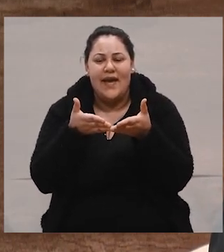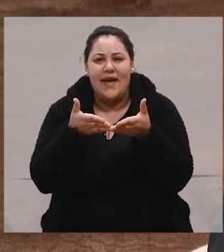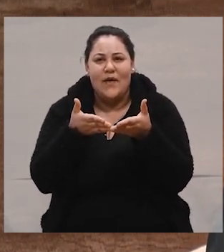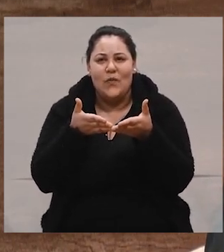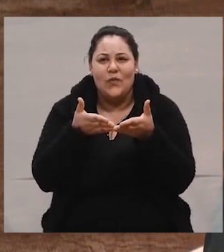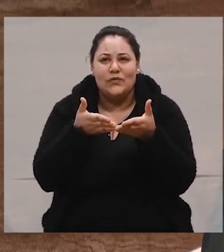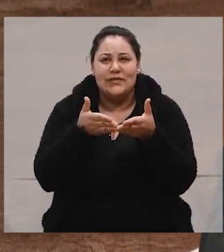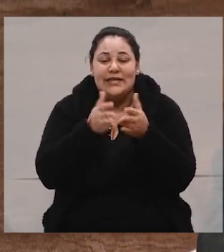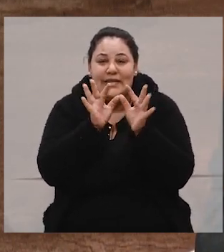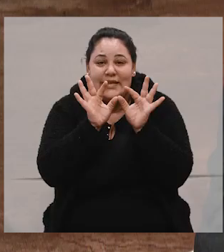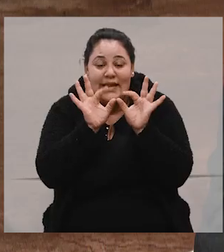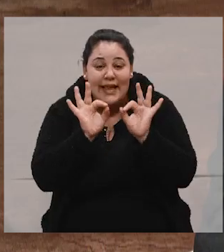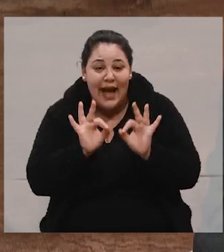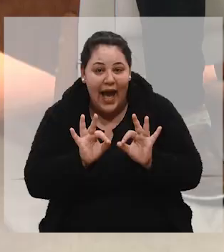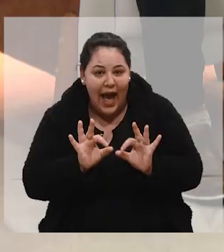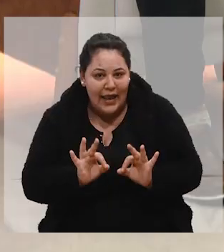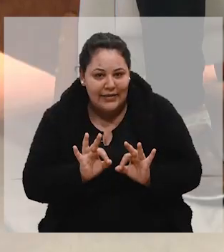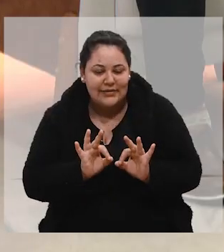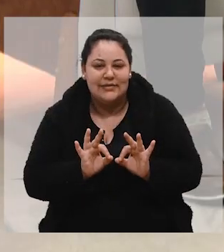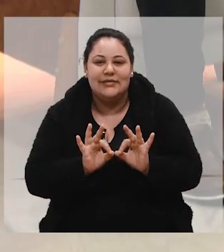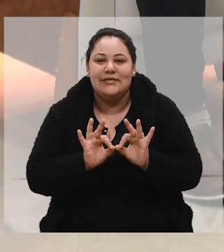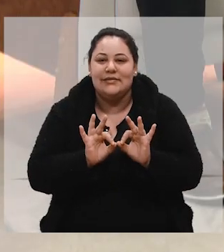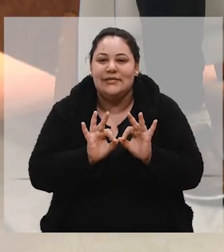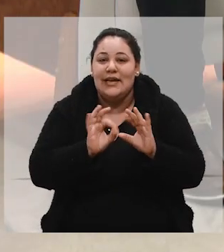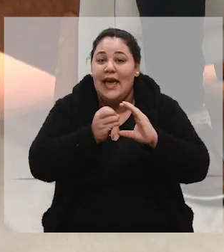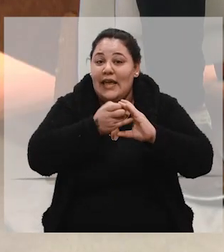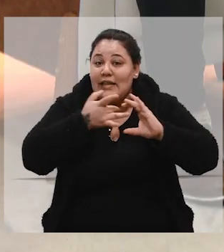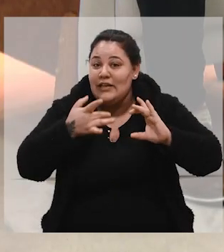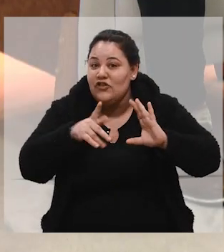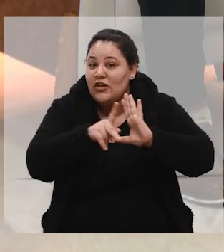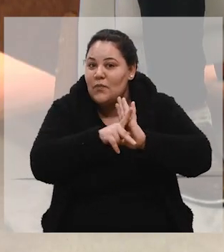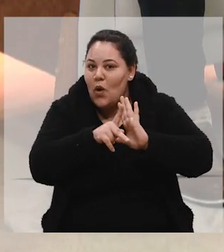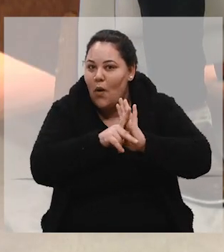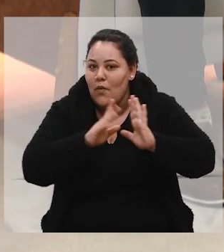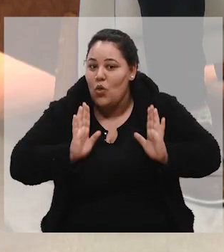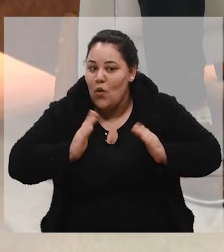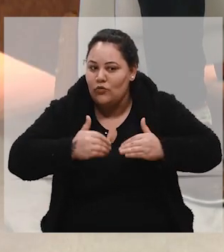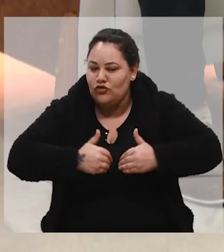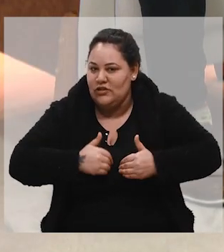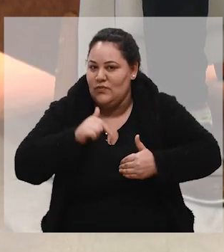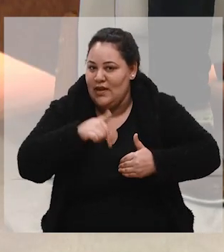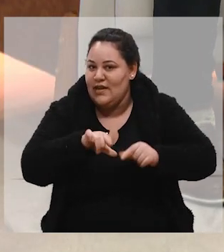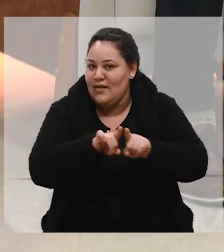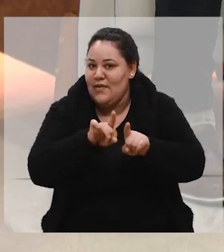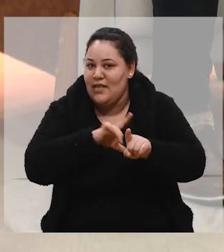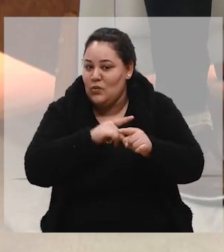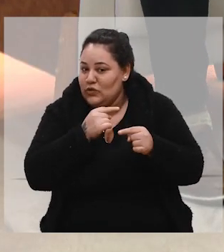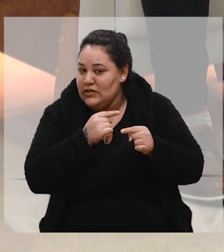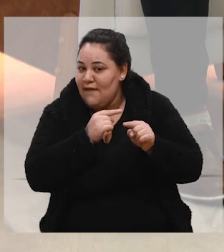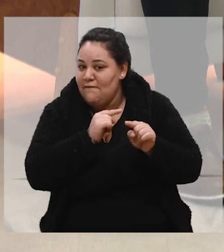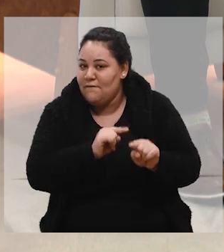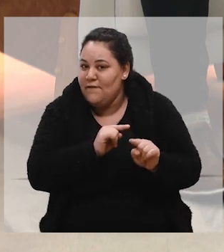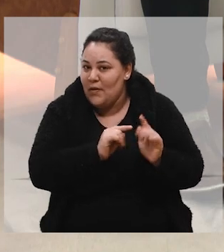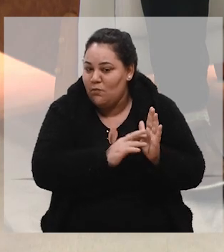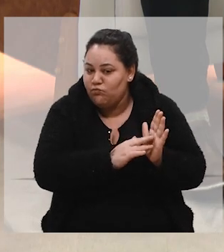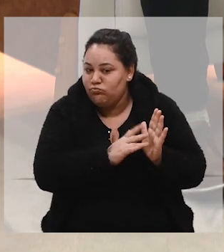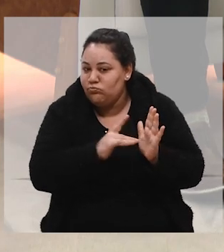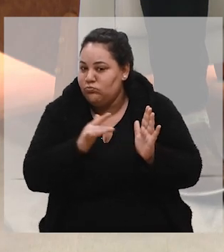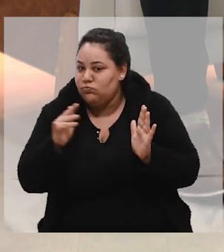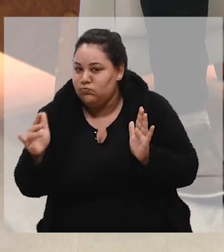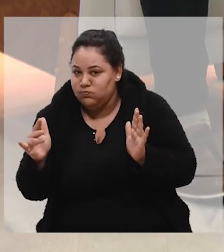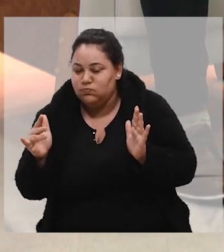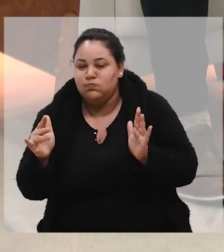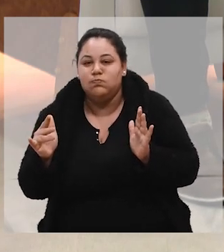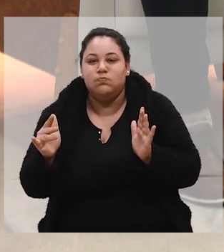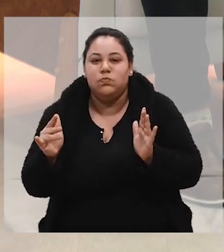espectro do autismo e também aqui, já num outro livro, uma incrível e desafiadora jornada. Eu